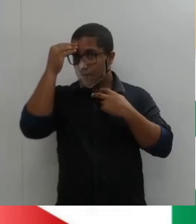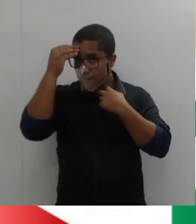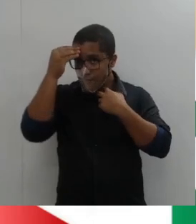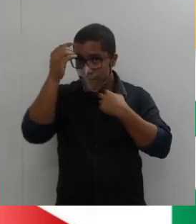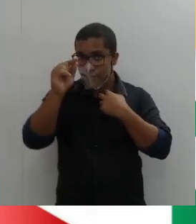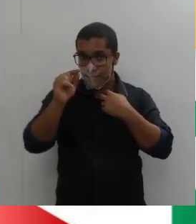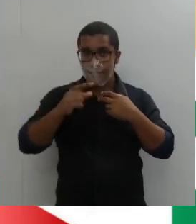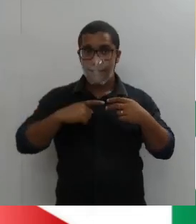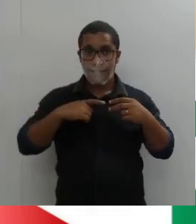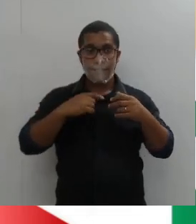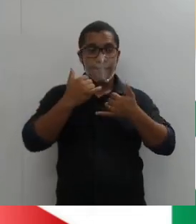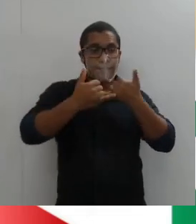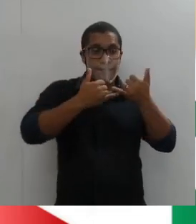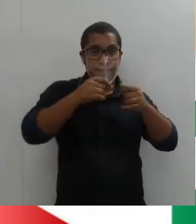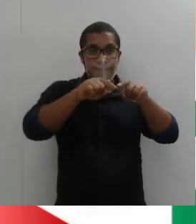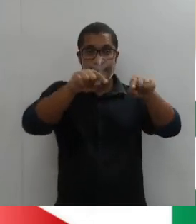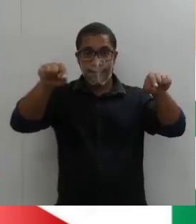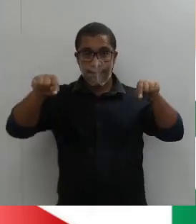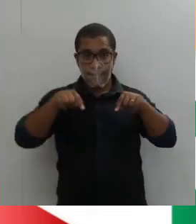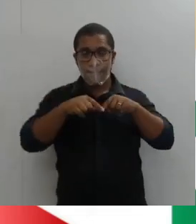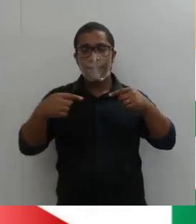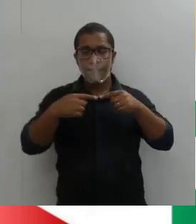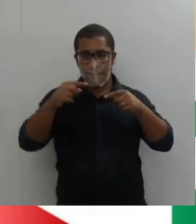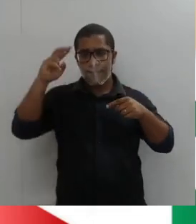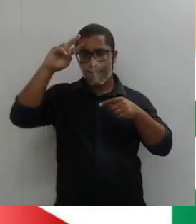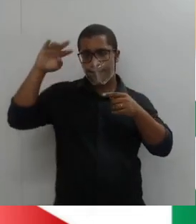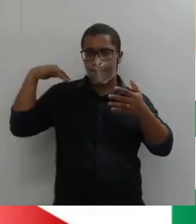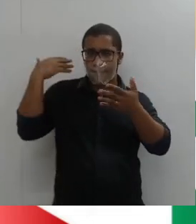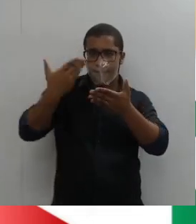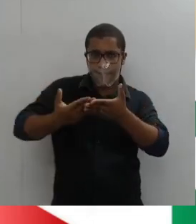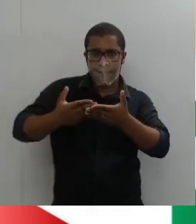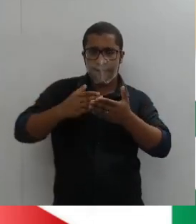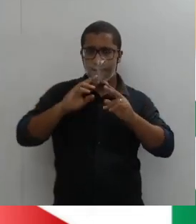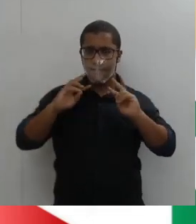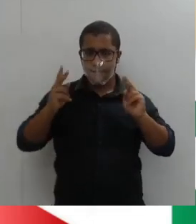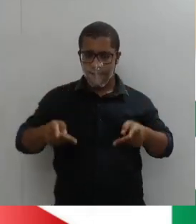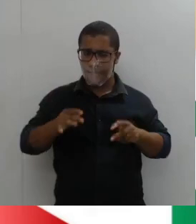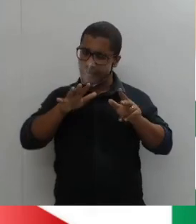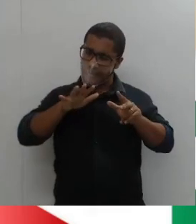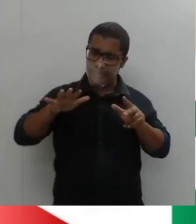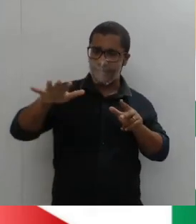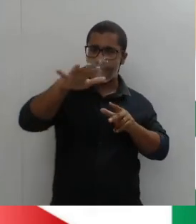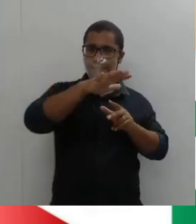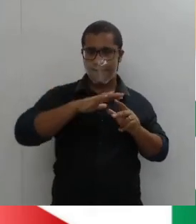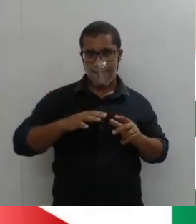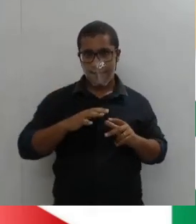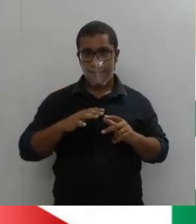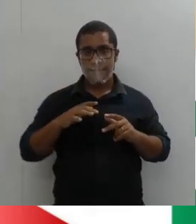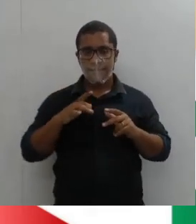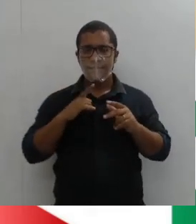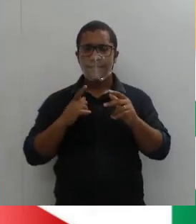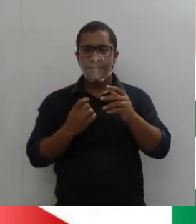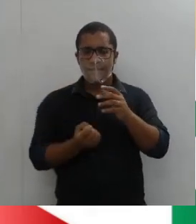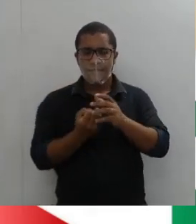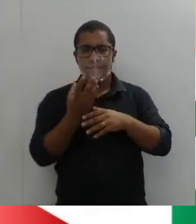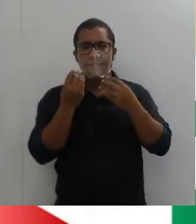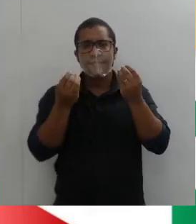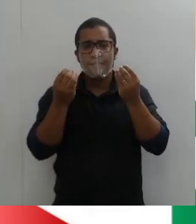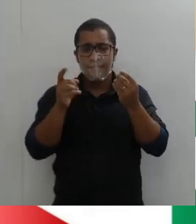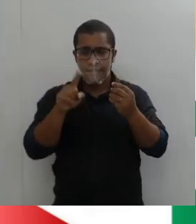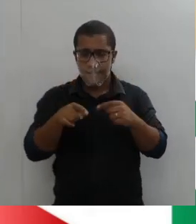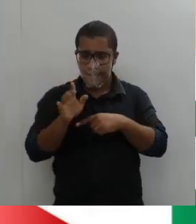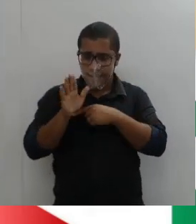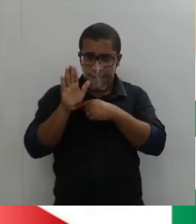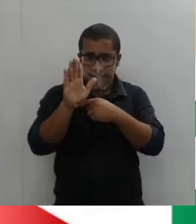fazem parte do processo histórico e civilizatório da humanidade e teve seu surgimento com o objetivo de